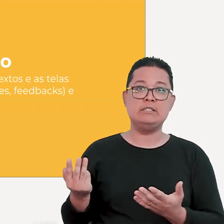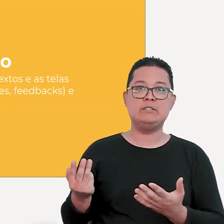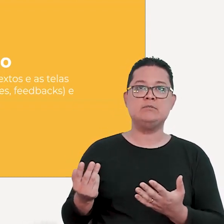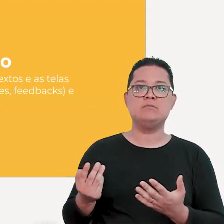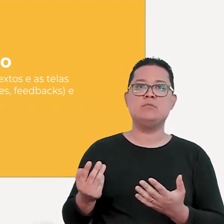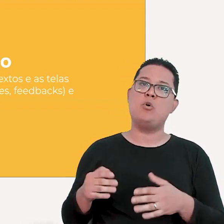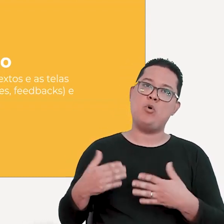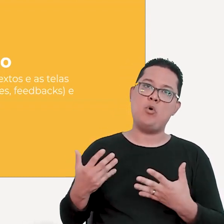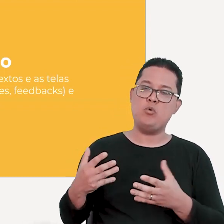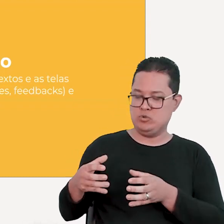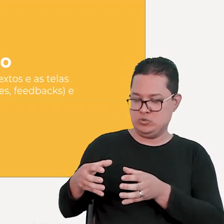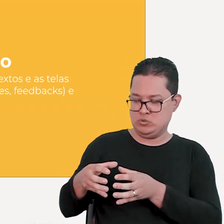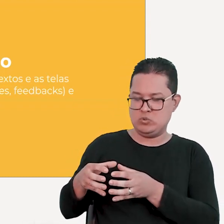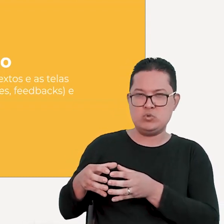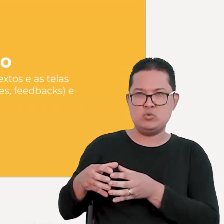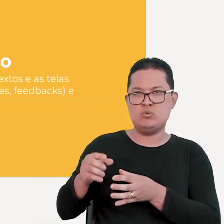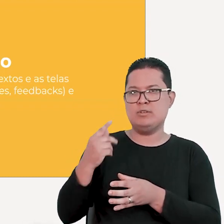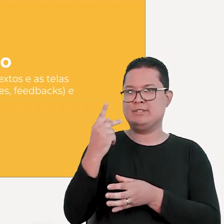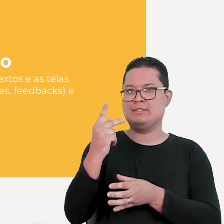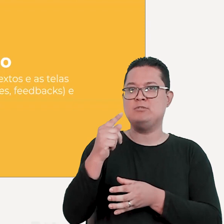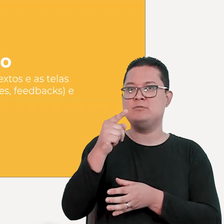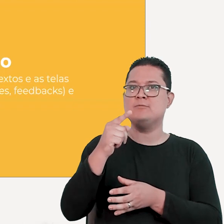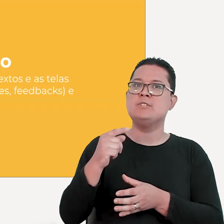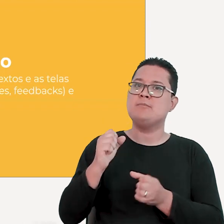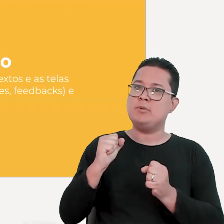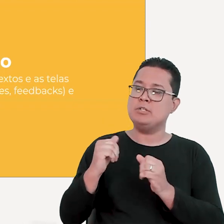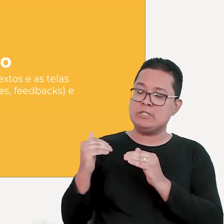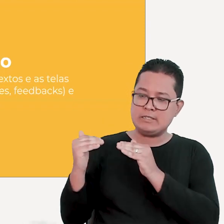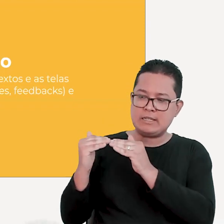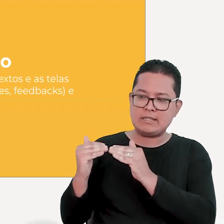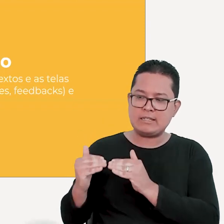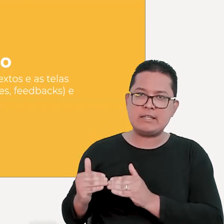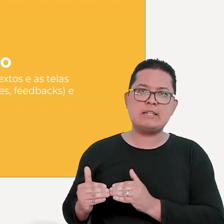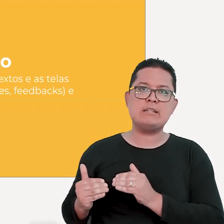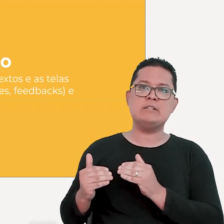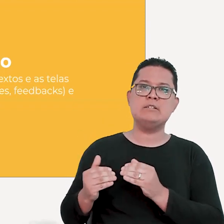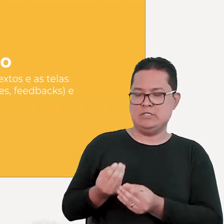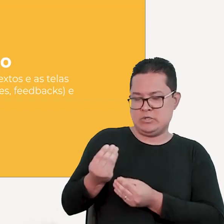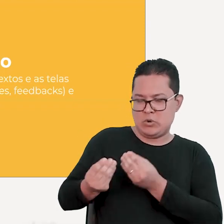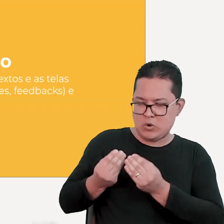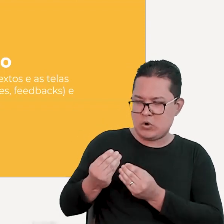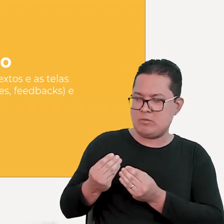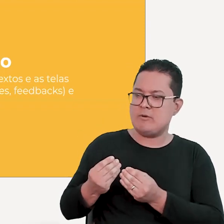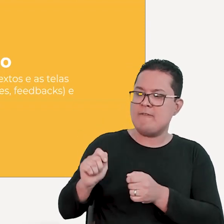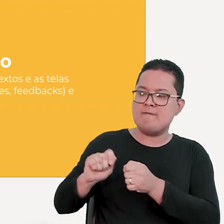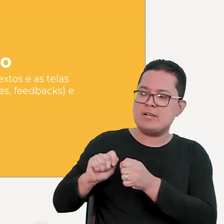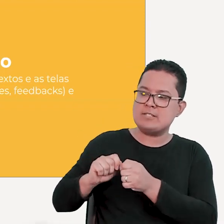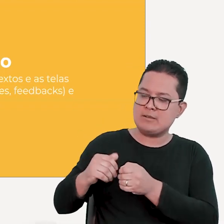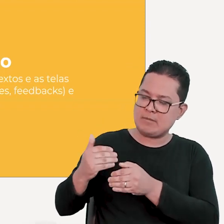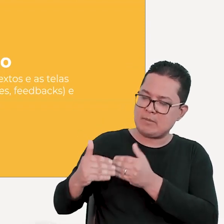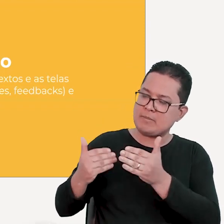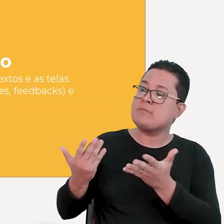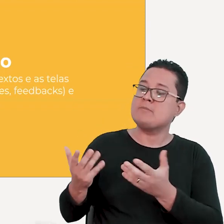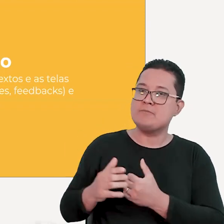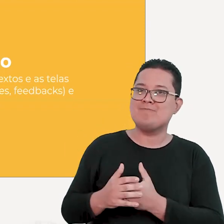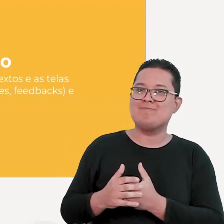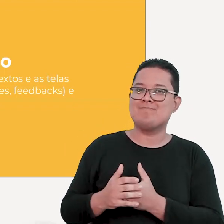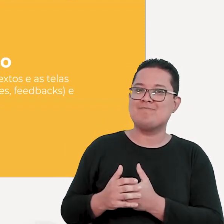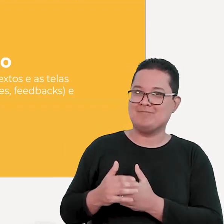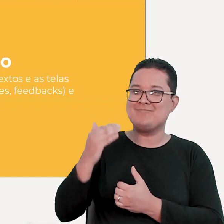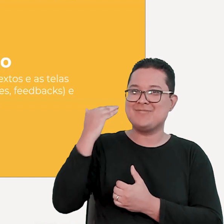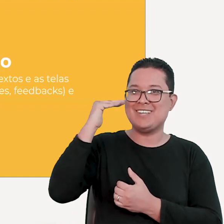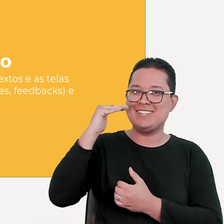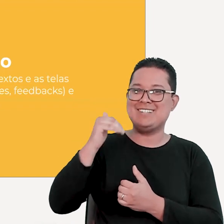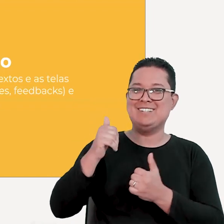design, enfim, com as pessoas que vai trabalhar diretamente com você. Depois, faça cocriações. Então, faça diversas